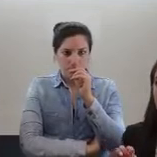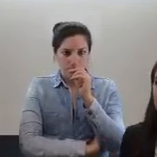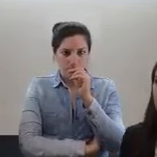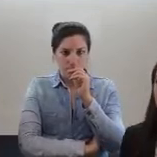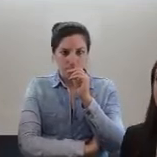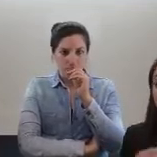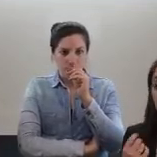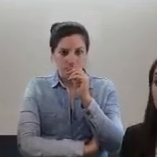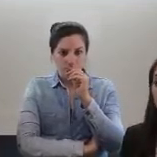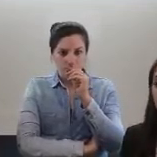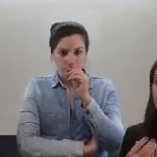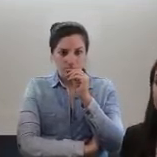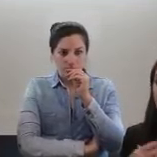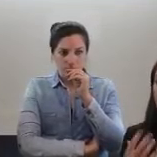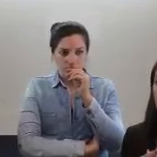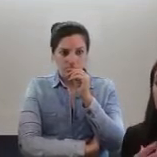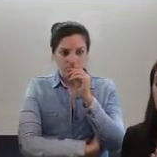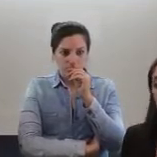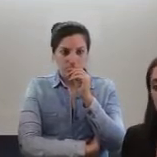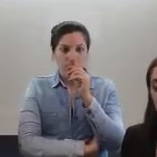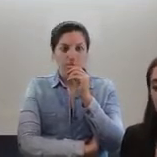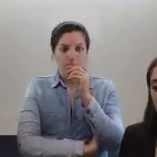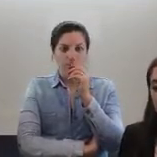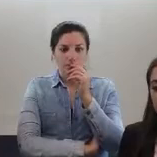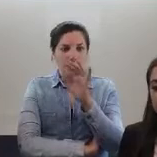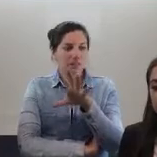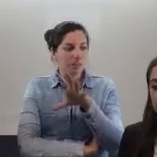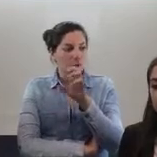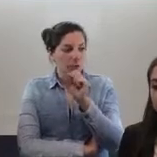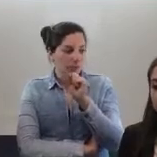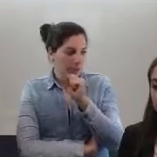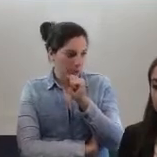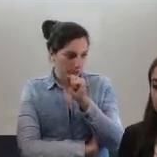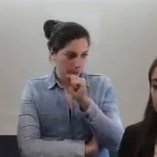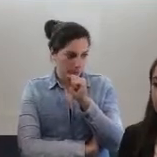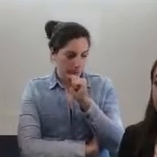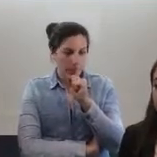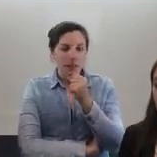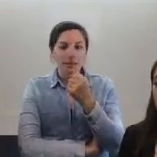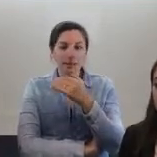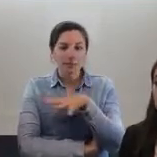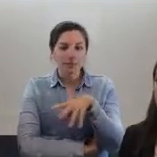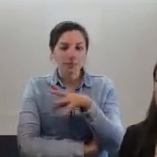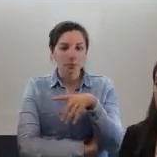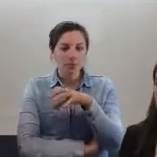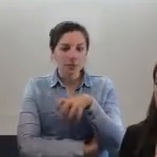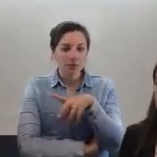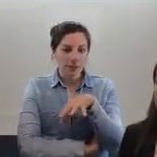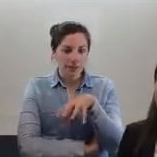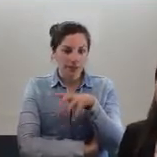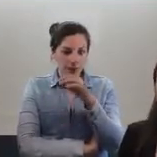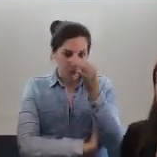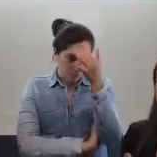lá periódicos. Às vezes vai puxar tudo que a gente tem sobre pedagogia. Mas ele puxa o periódico. O periódico. E aí, para fazer